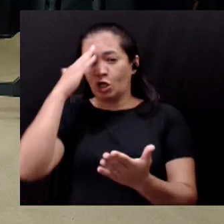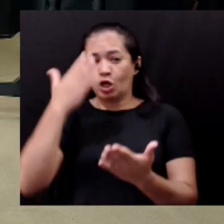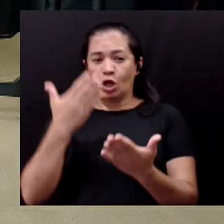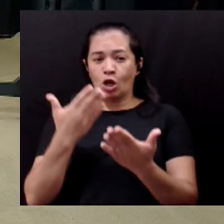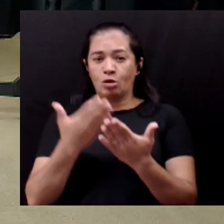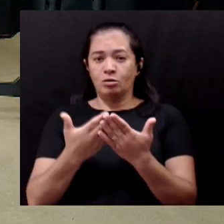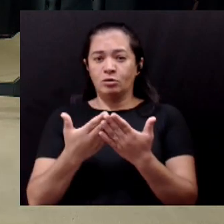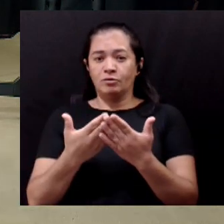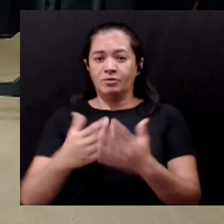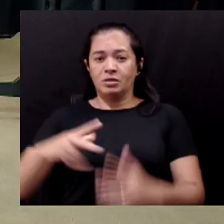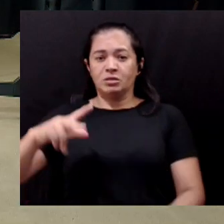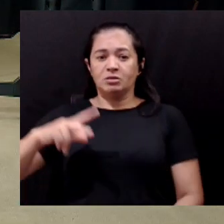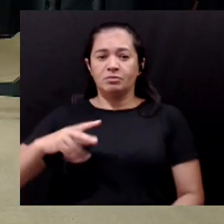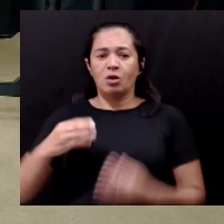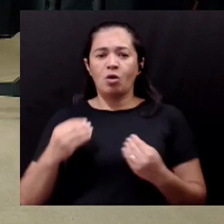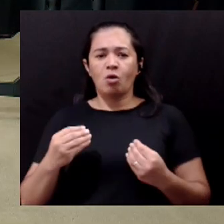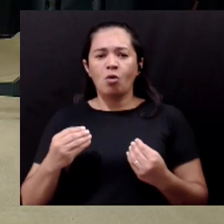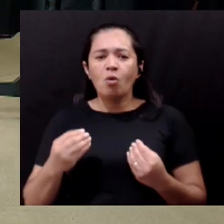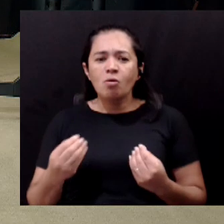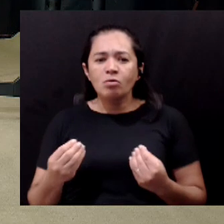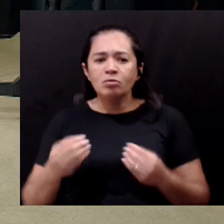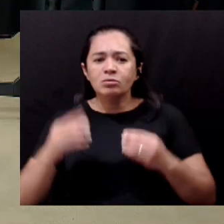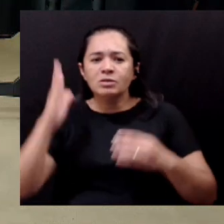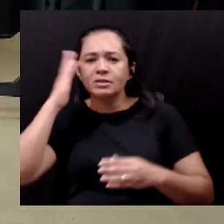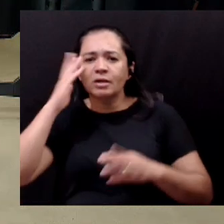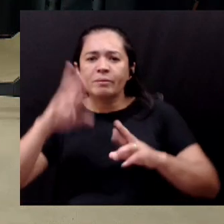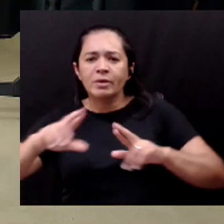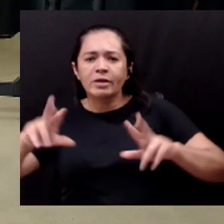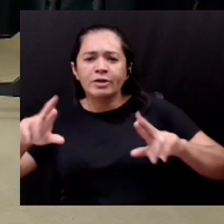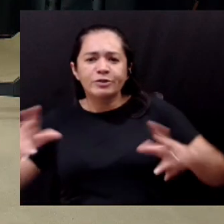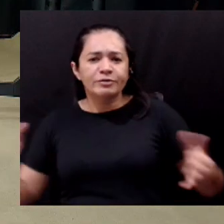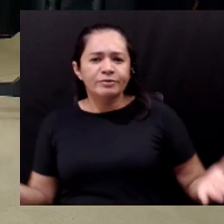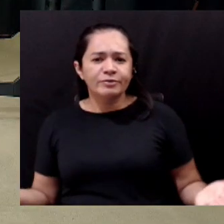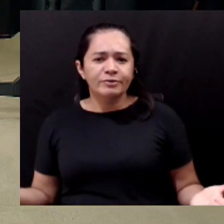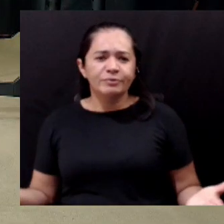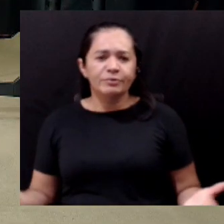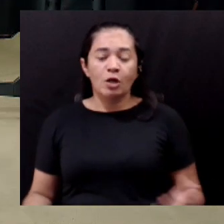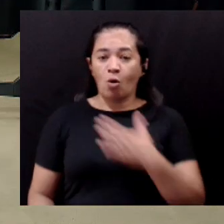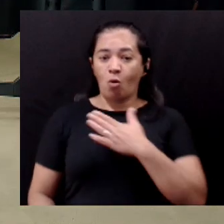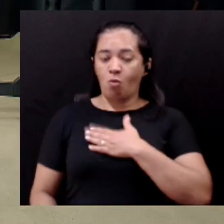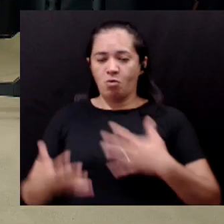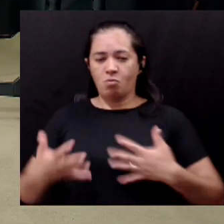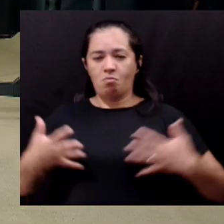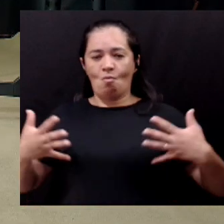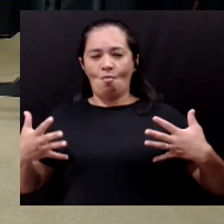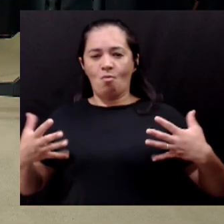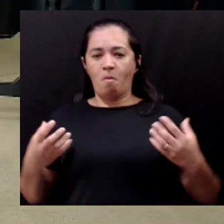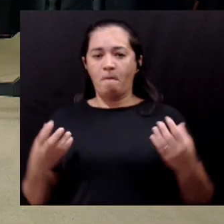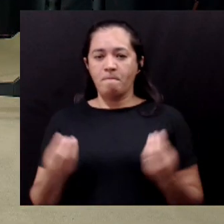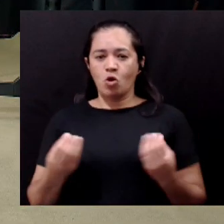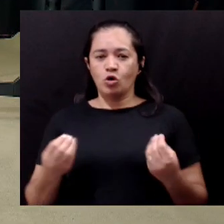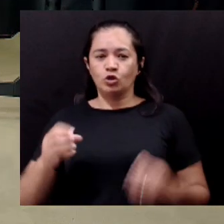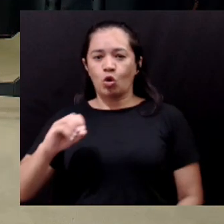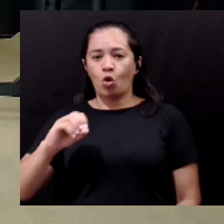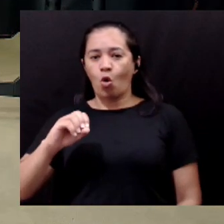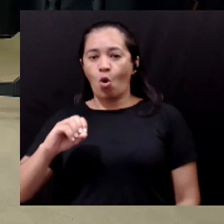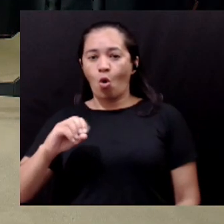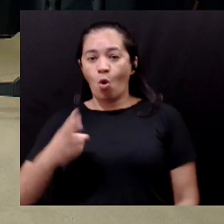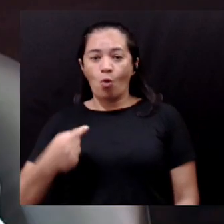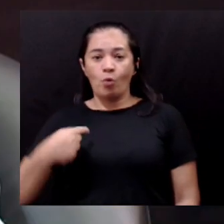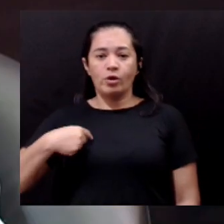lá, Denis. Até que ponto, né? O meu ego é inflado ou eu sou mega confiante?